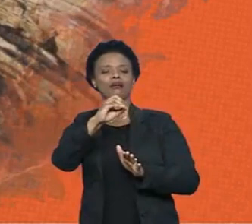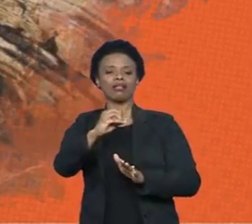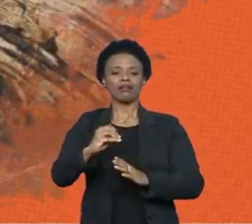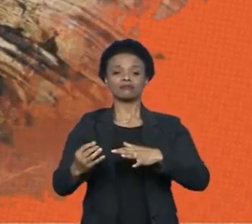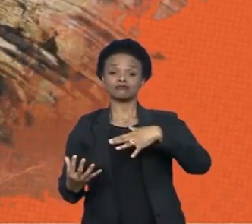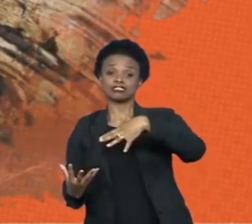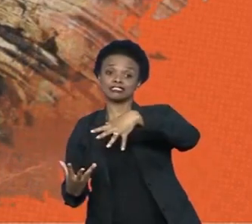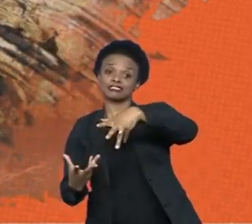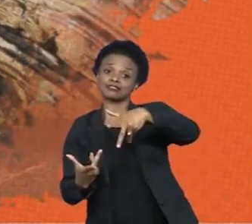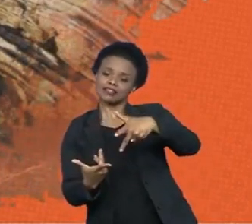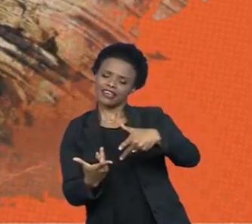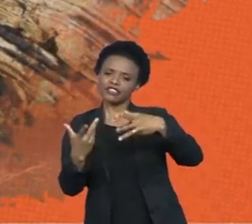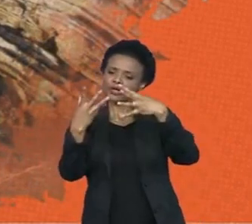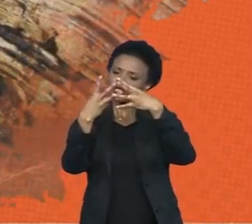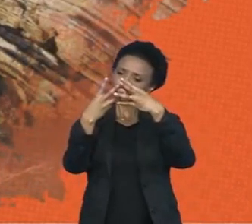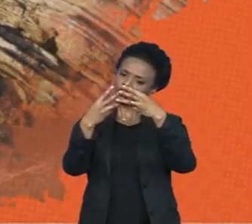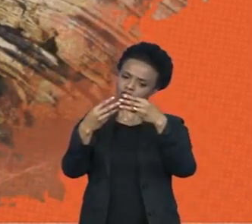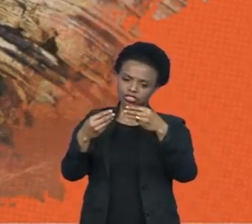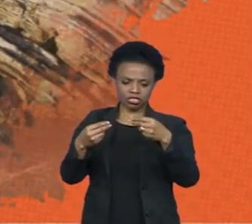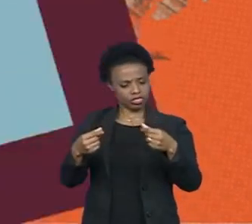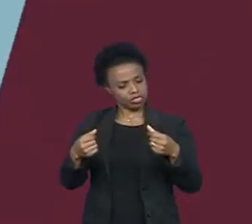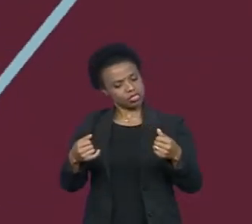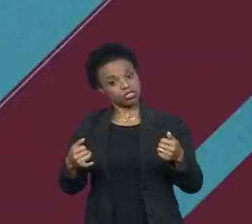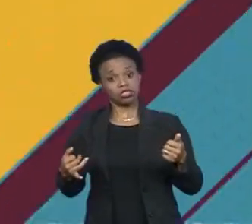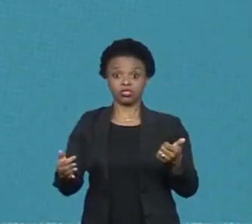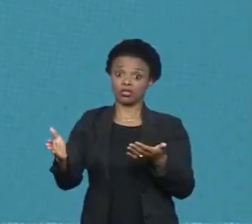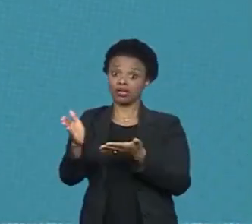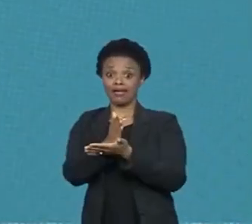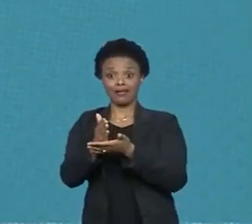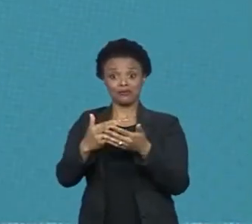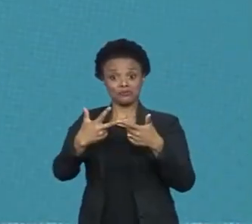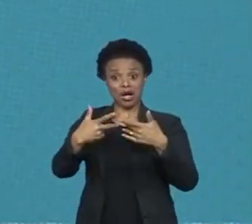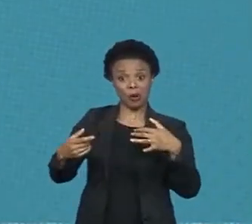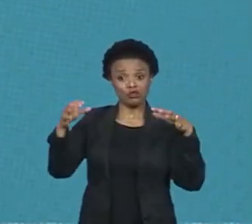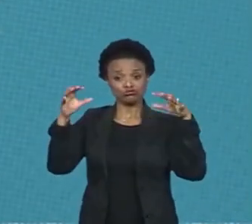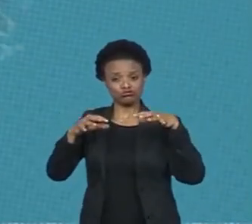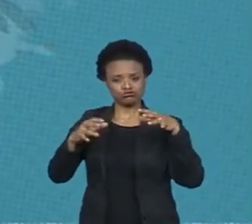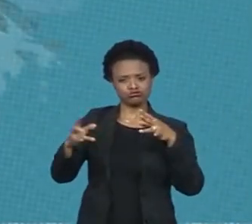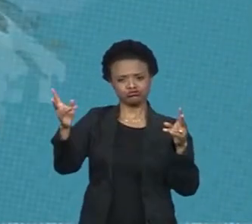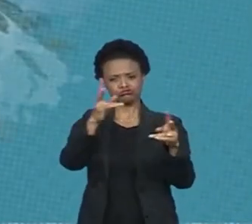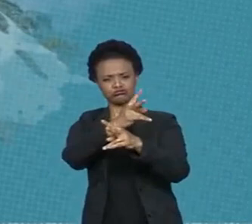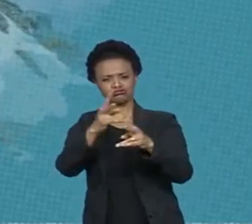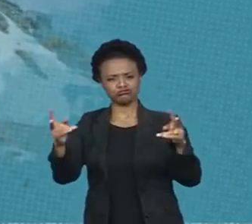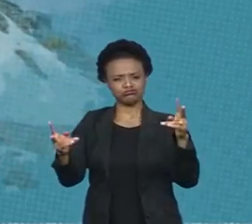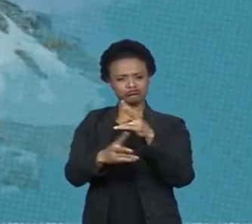pela deterioração causada por agentes intempéricos. Mudanças de temperatura e